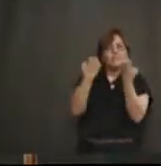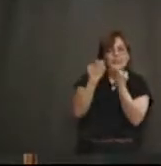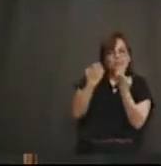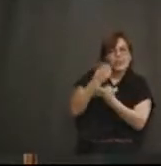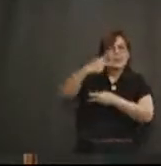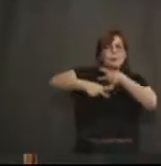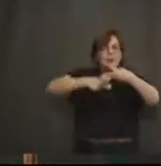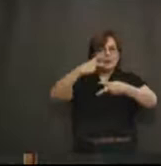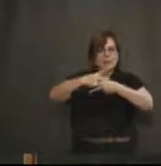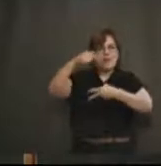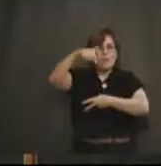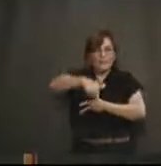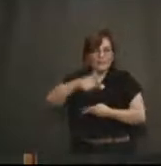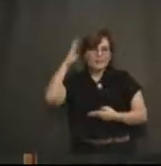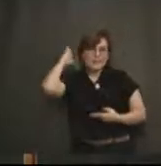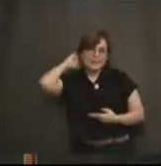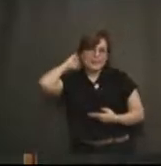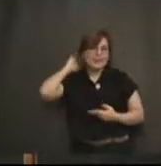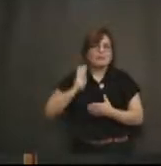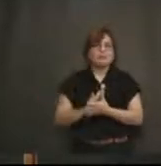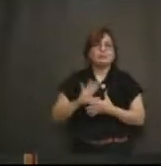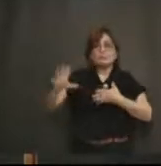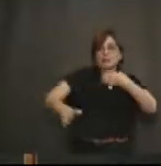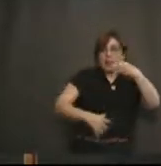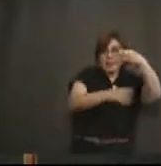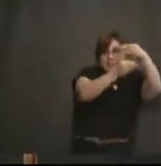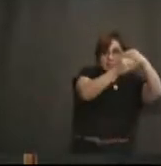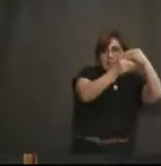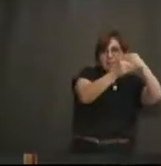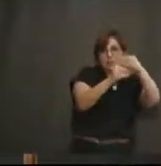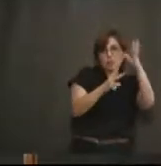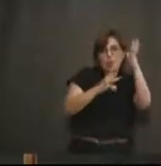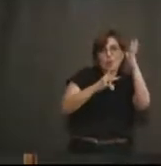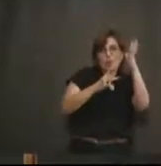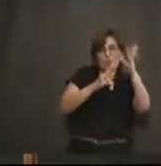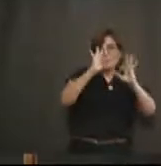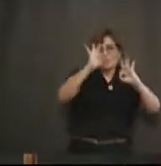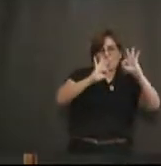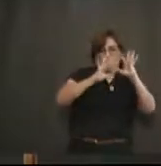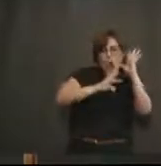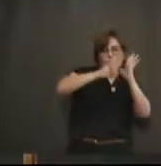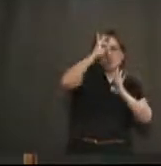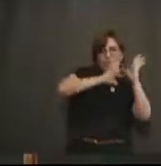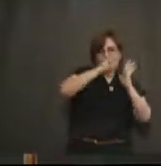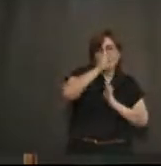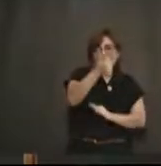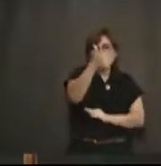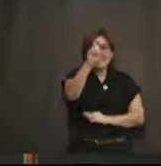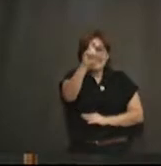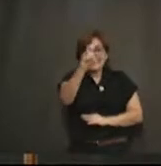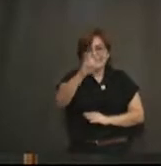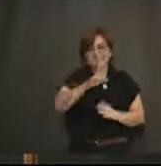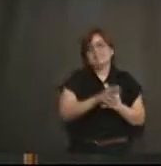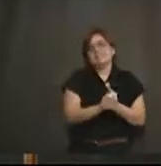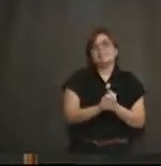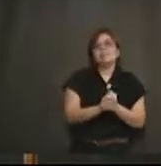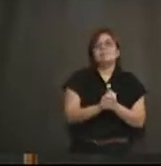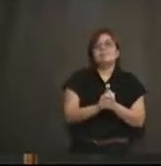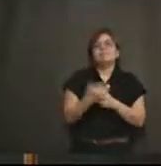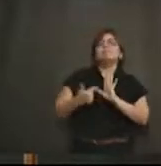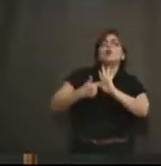anexo a esse e-mail, um projeto com 15 páginas, intitulado A Matemática Florescendo no Norte do